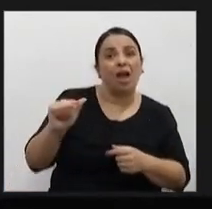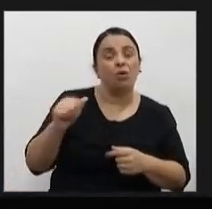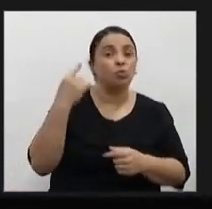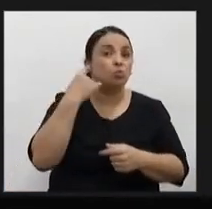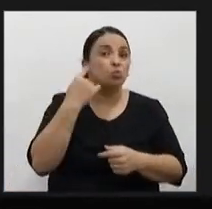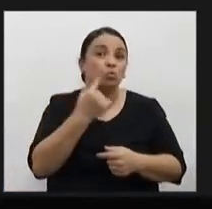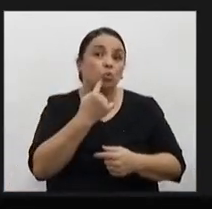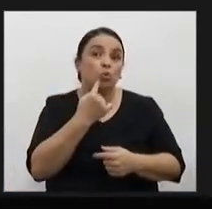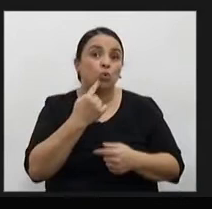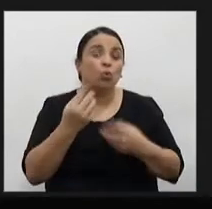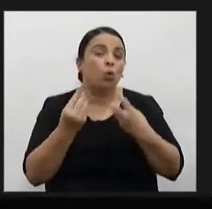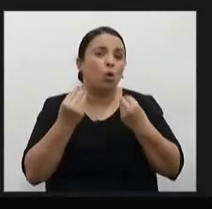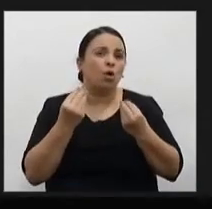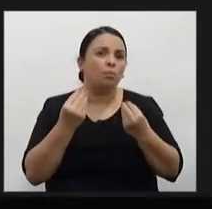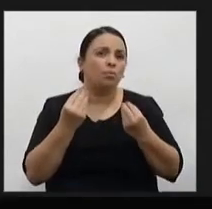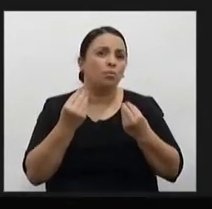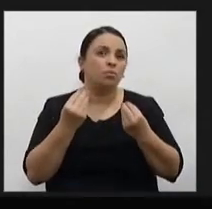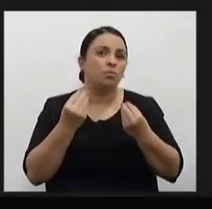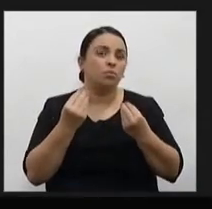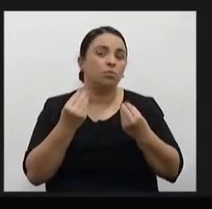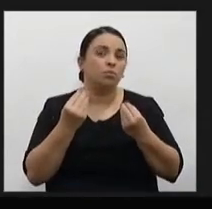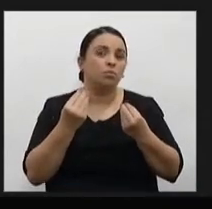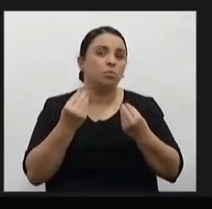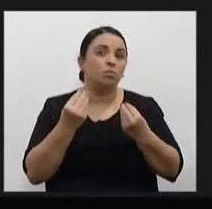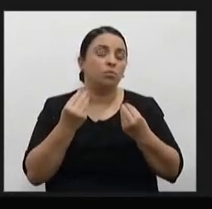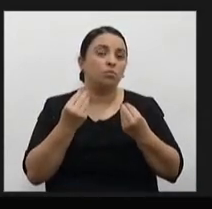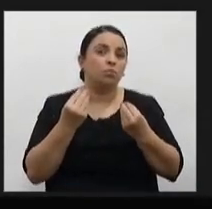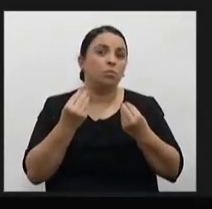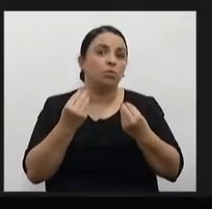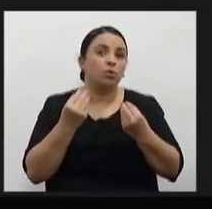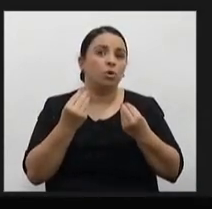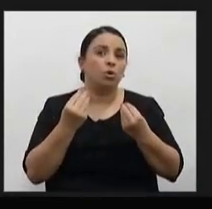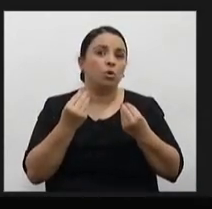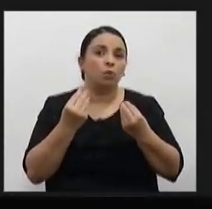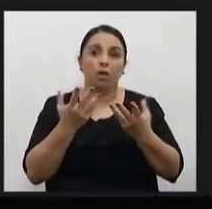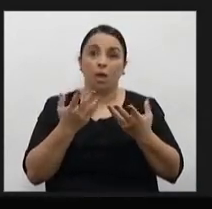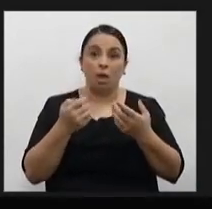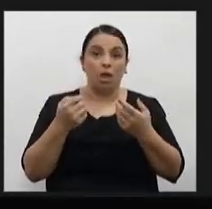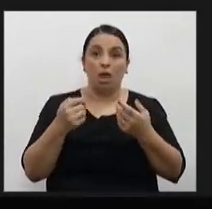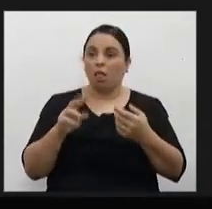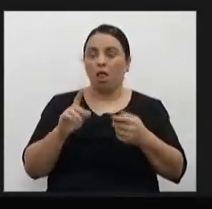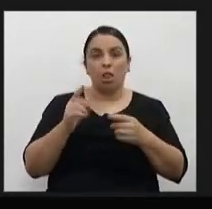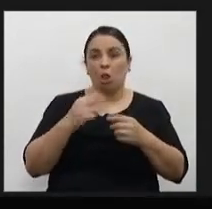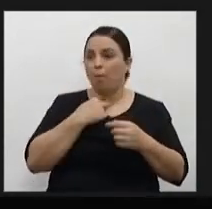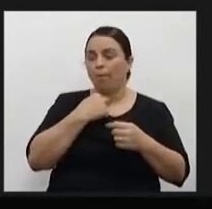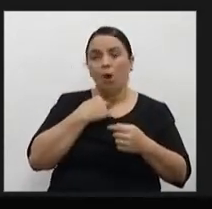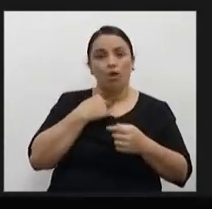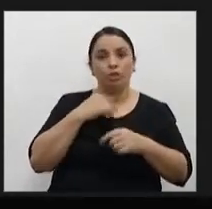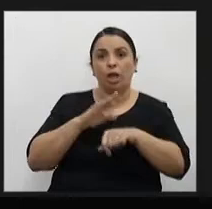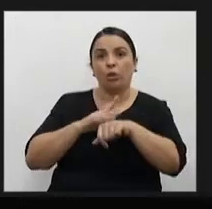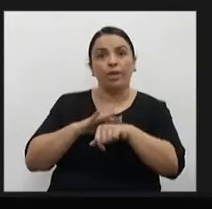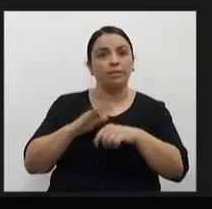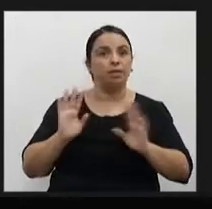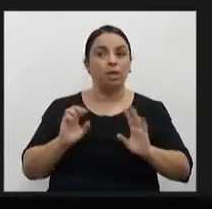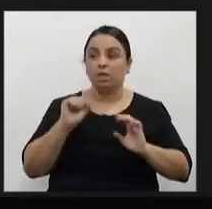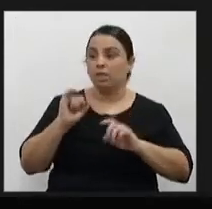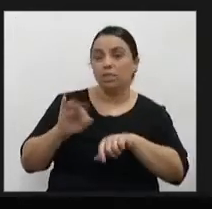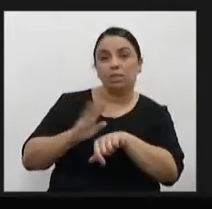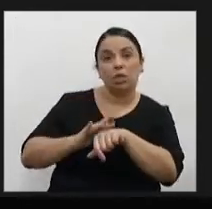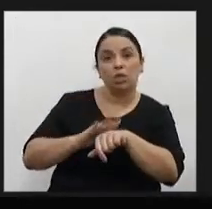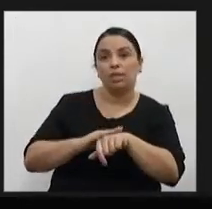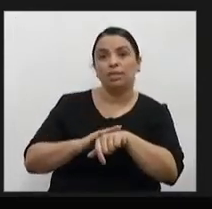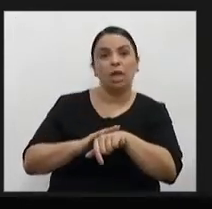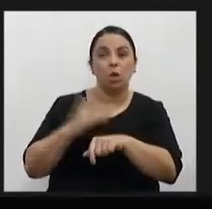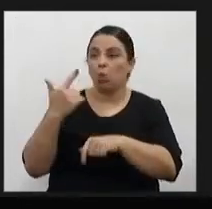privado de adoecer. Porque se adoecer, ninguém vai comunicar com ele. Ele vai morrer